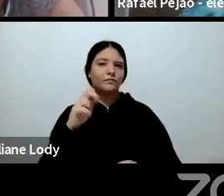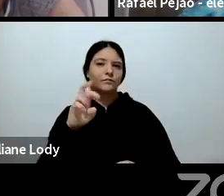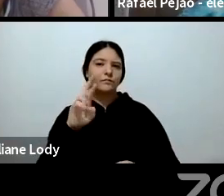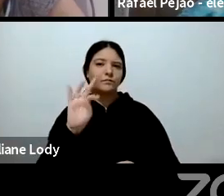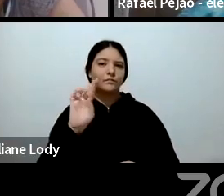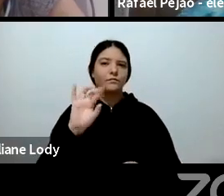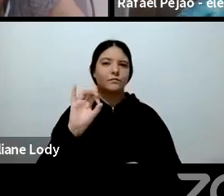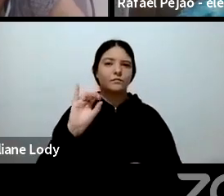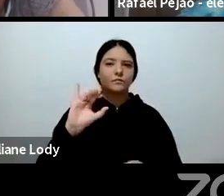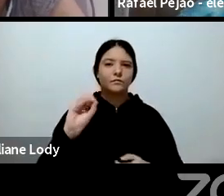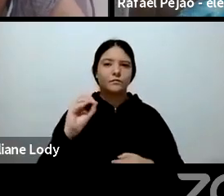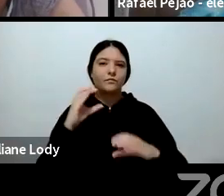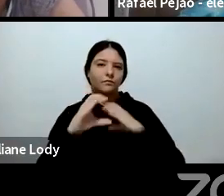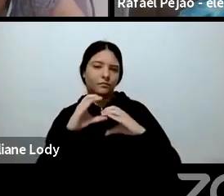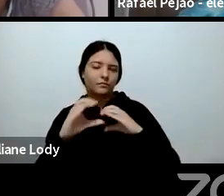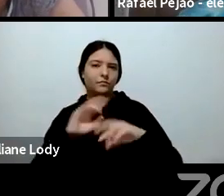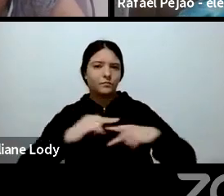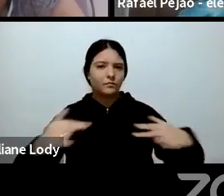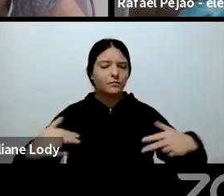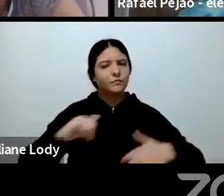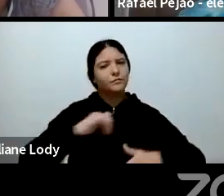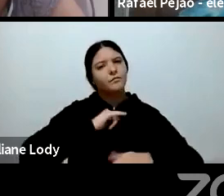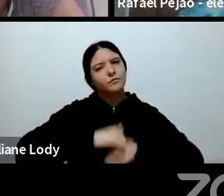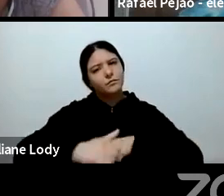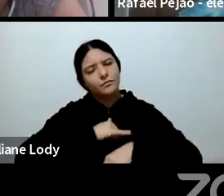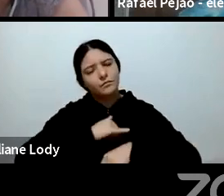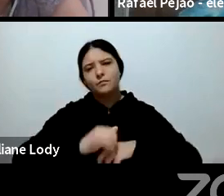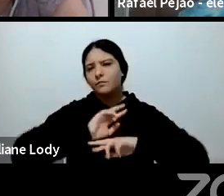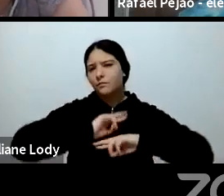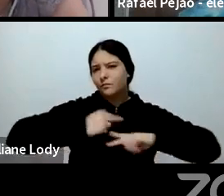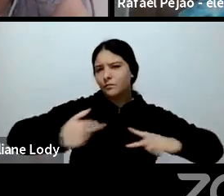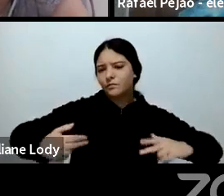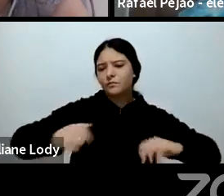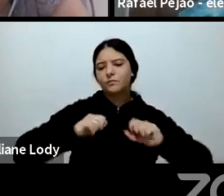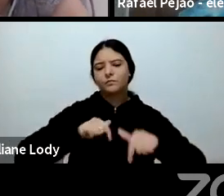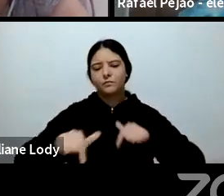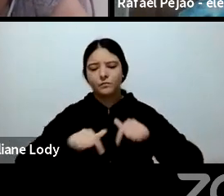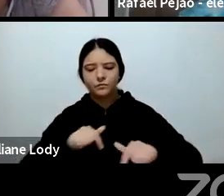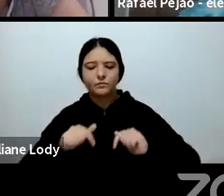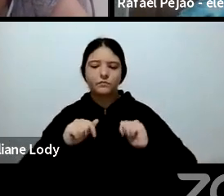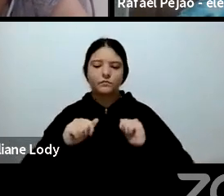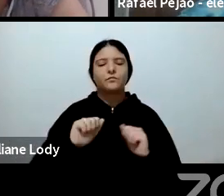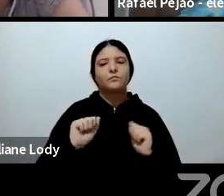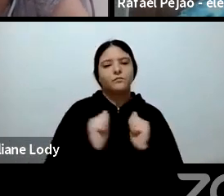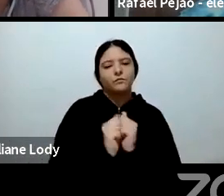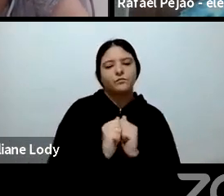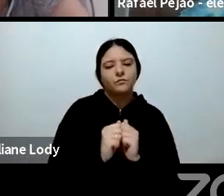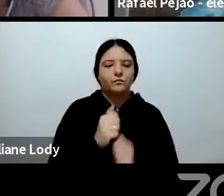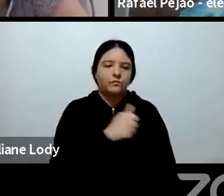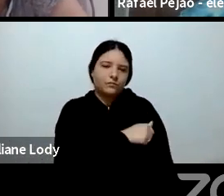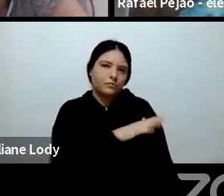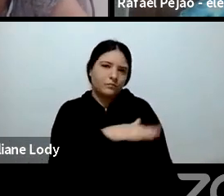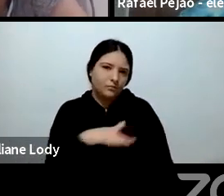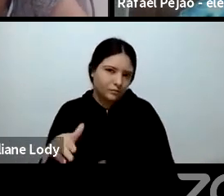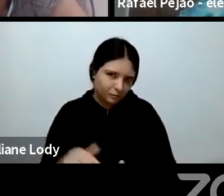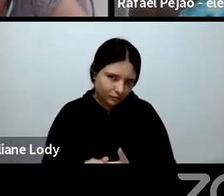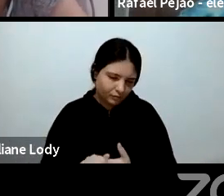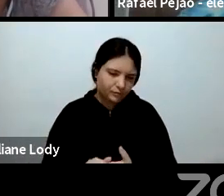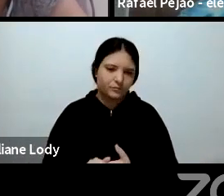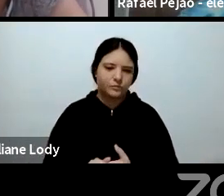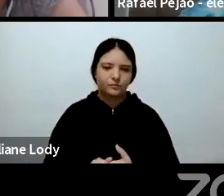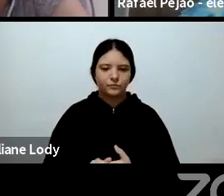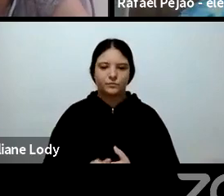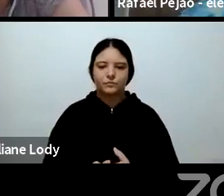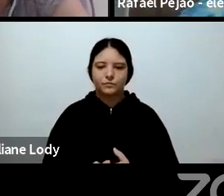aí pensar nos múltiplos recursos que ele mobiliza, né, no trabalho com os seus estudantes. E tem